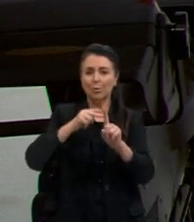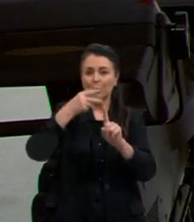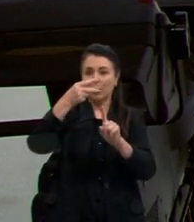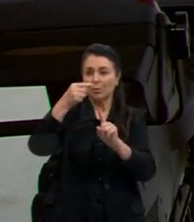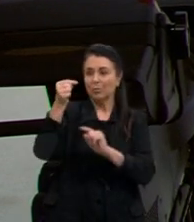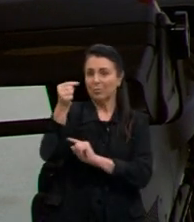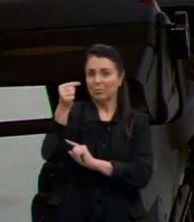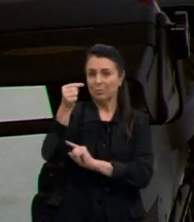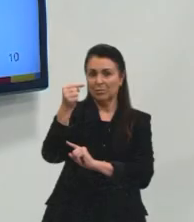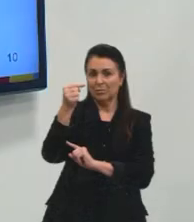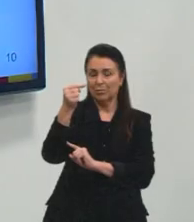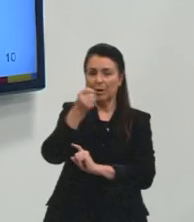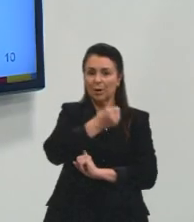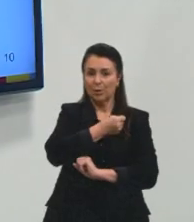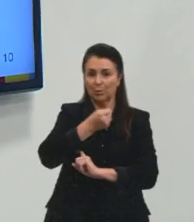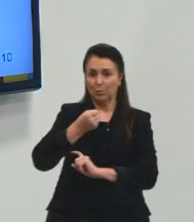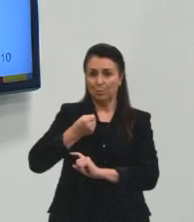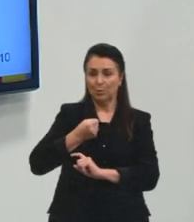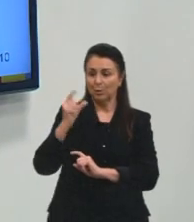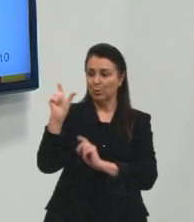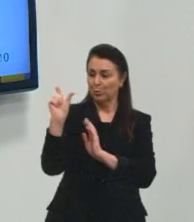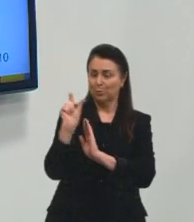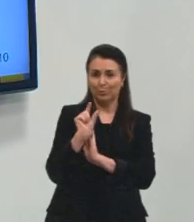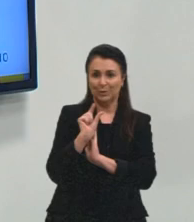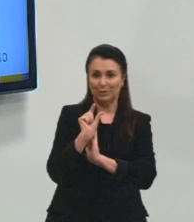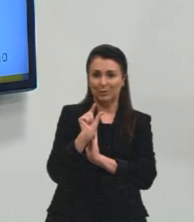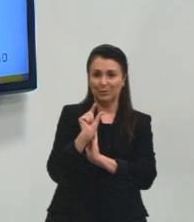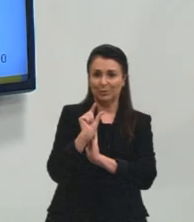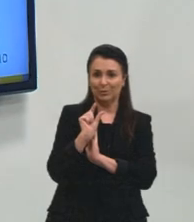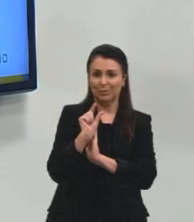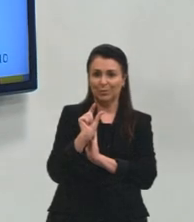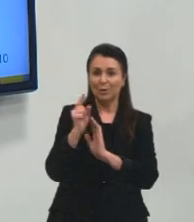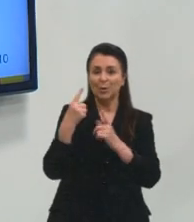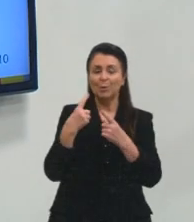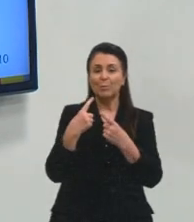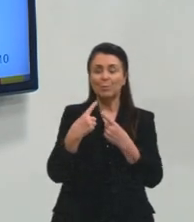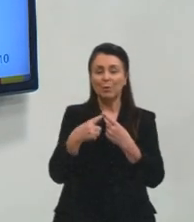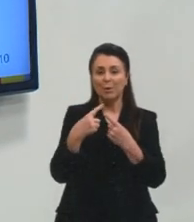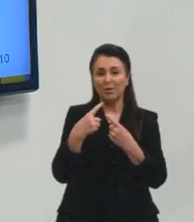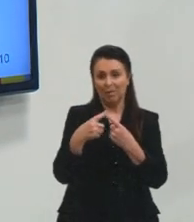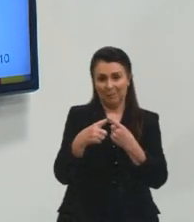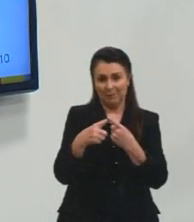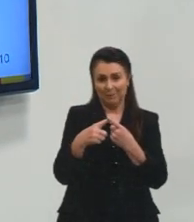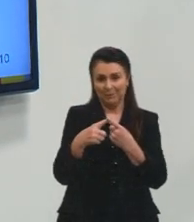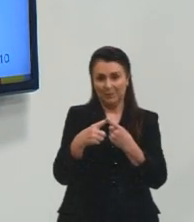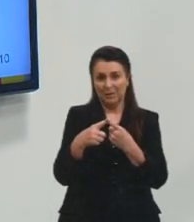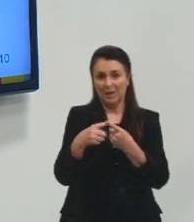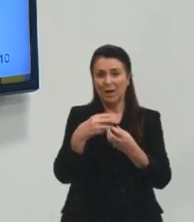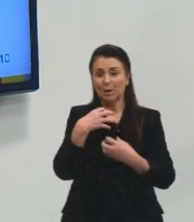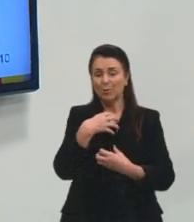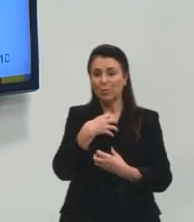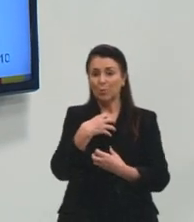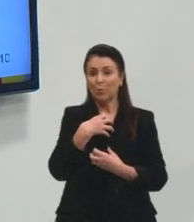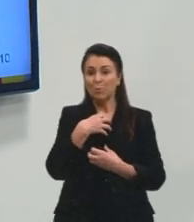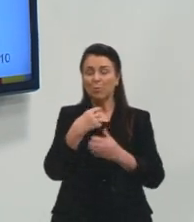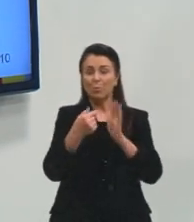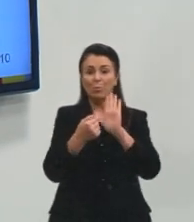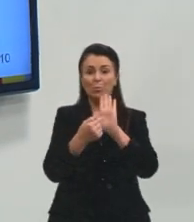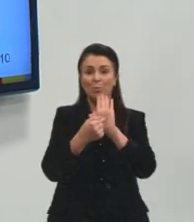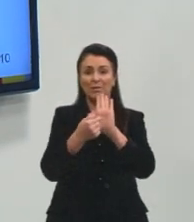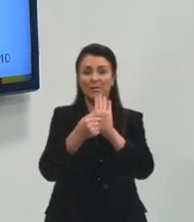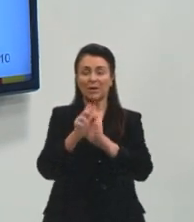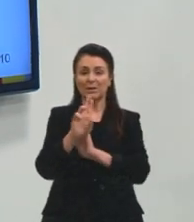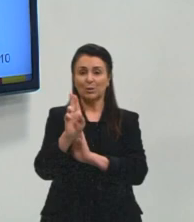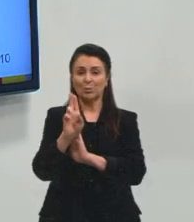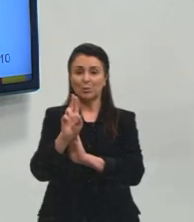negativo é um número pequeno tá ele vai estar Expresso de uma certa forma para para vocês mas